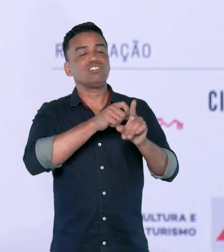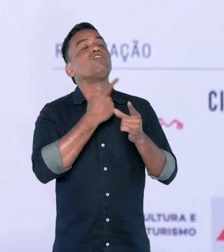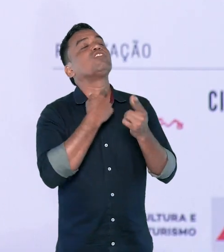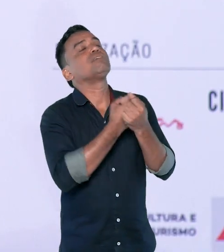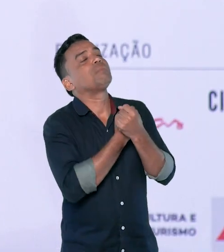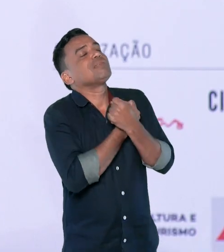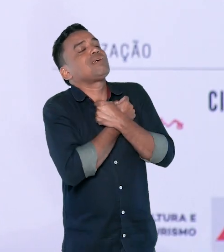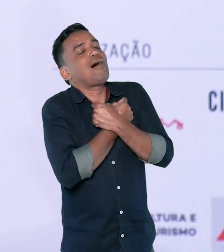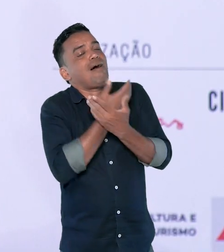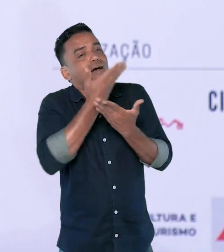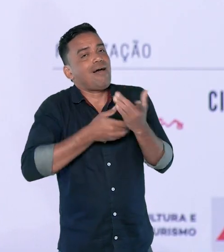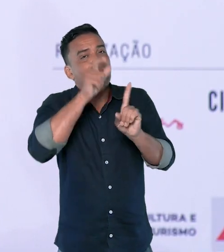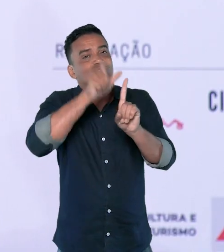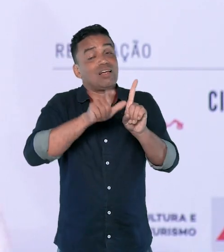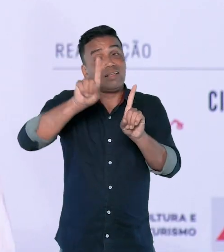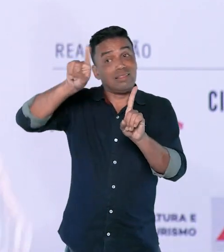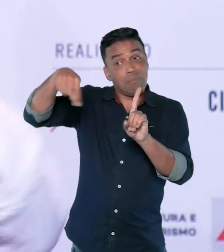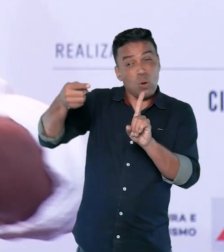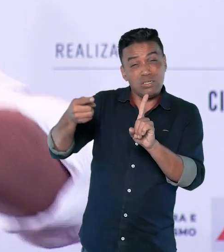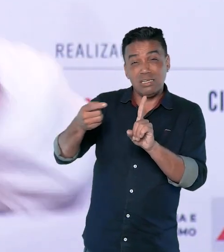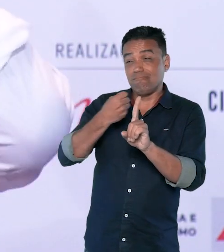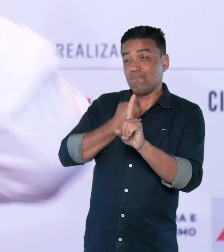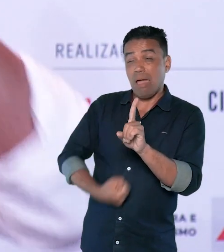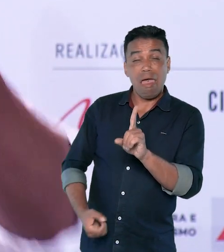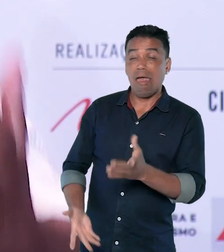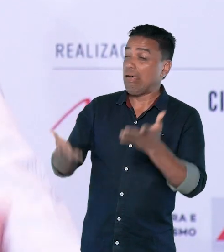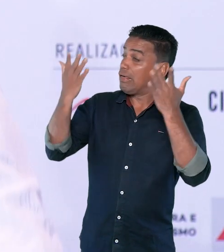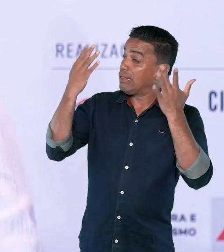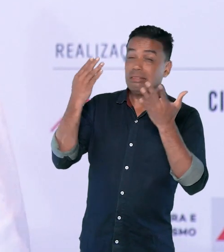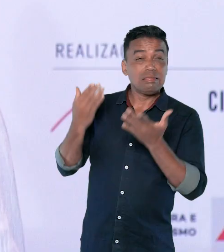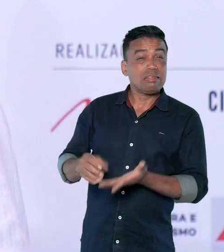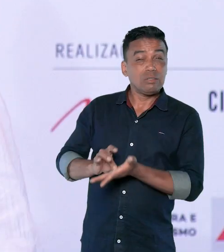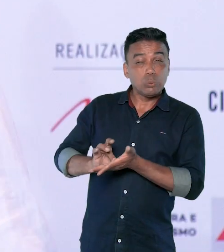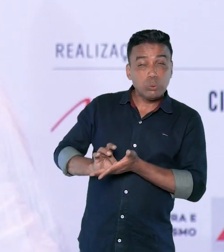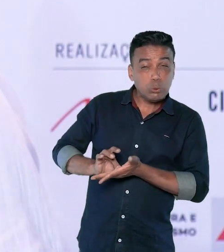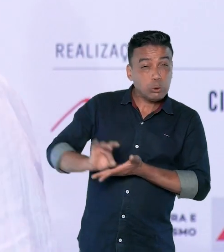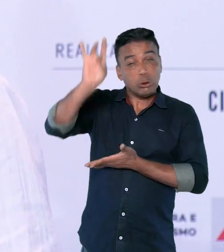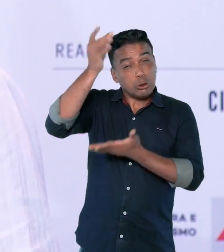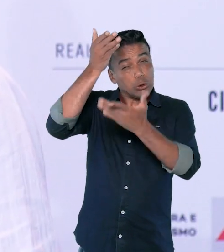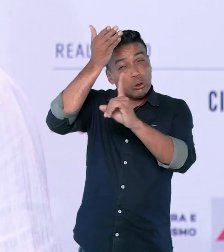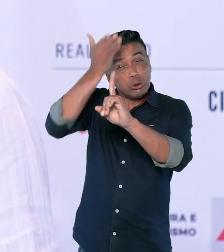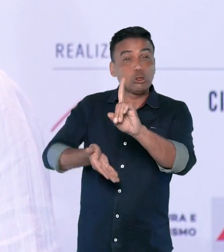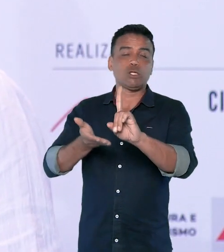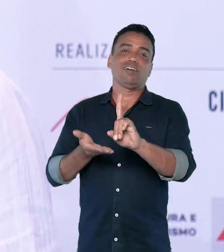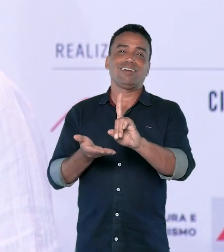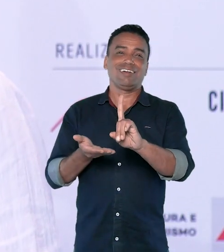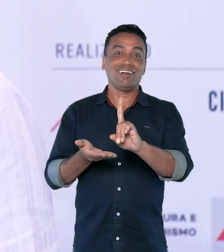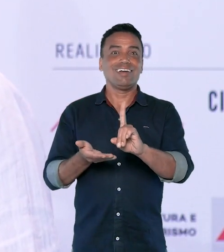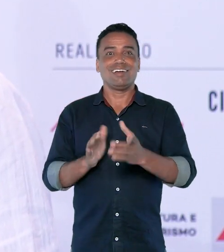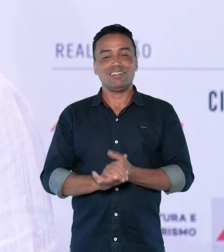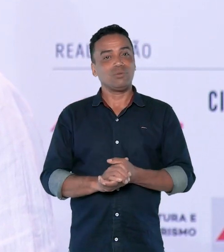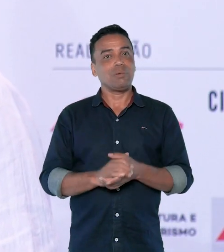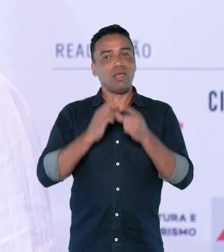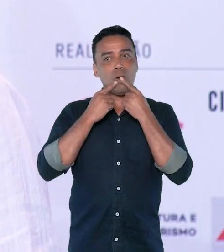o Joaquim e daqui a pouco ele faz uma merda e diz, meu, como é que você fez um negócio desse, cara? E há uma